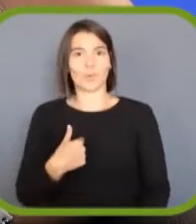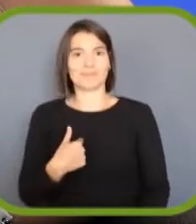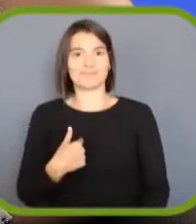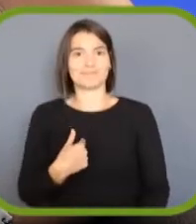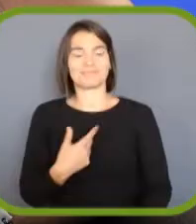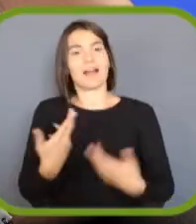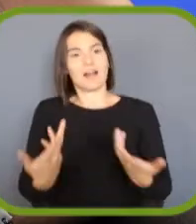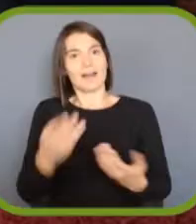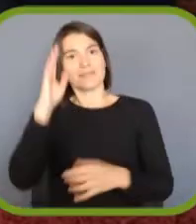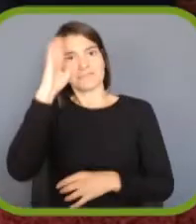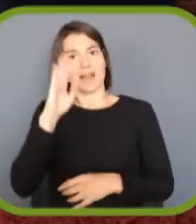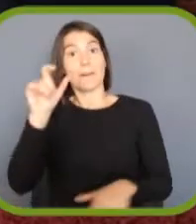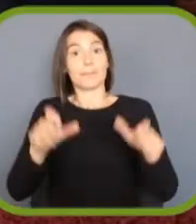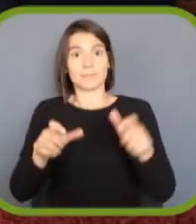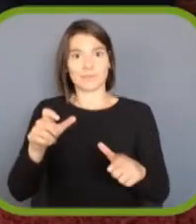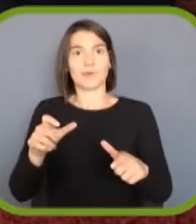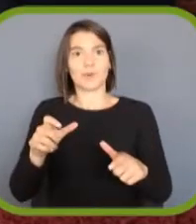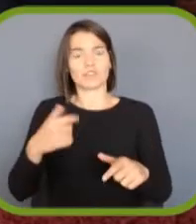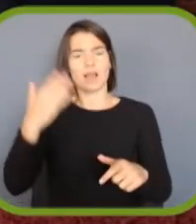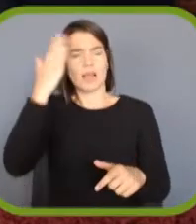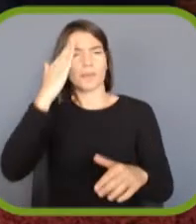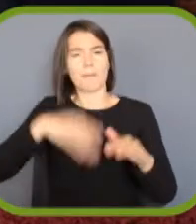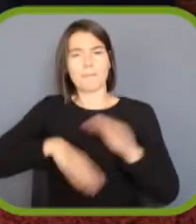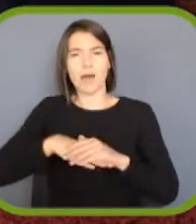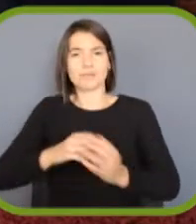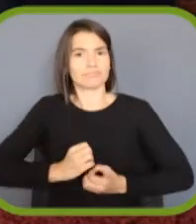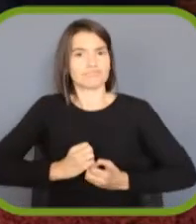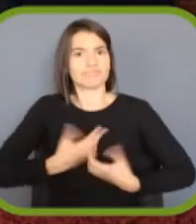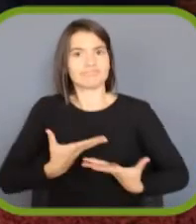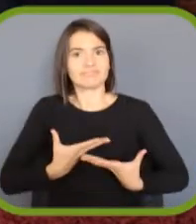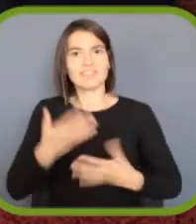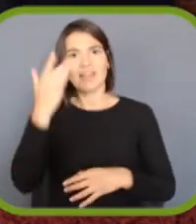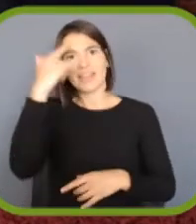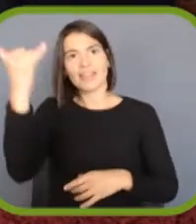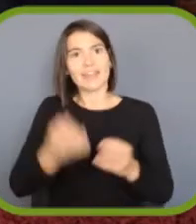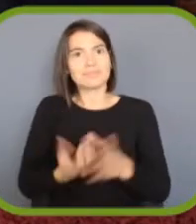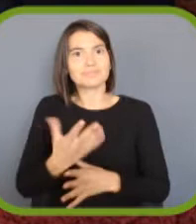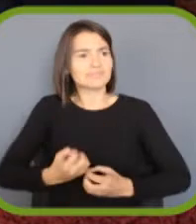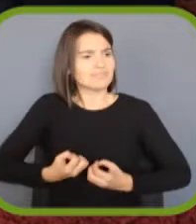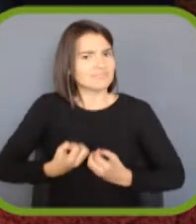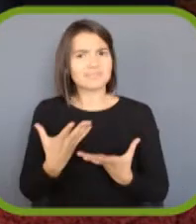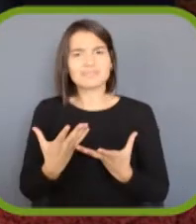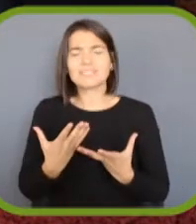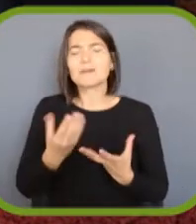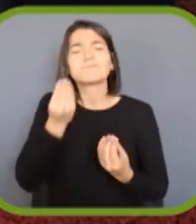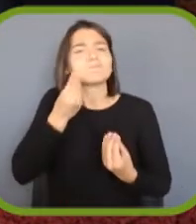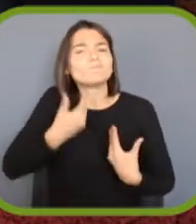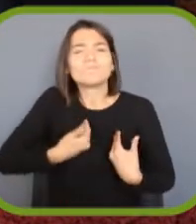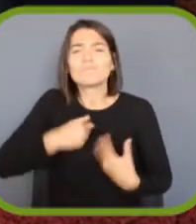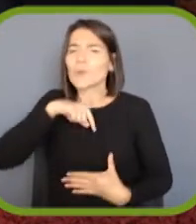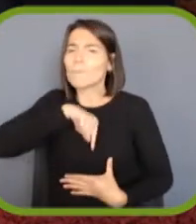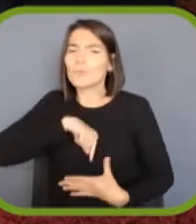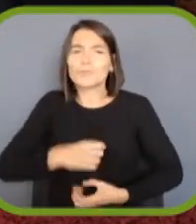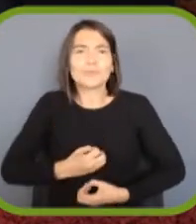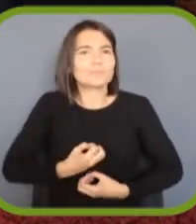enorme da pessoa. E sabemos hoje que quando as pessoas libertam o seu potencial, libertam a sua criatividade, libertam